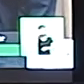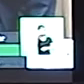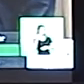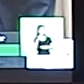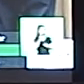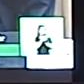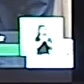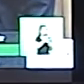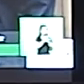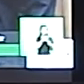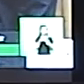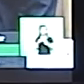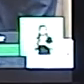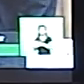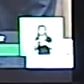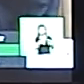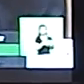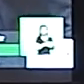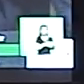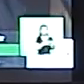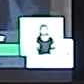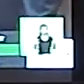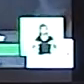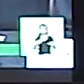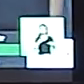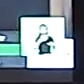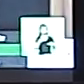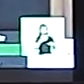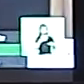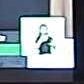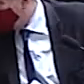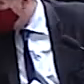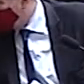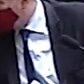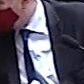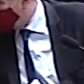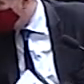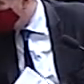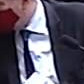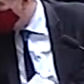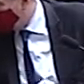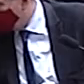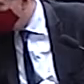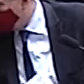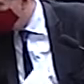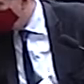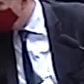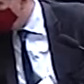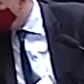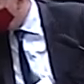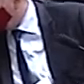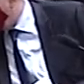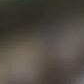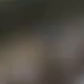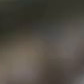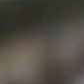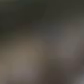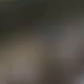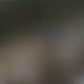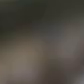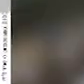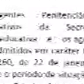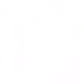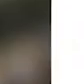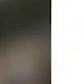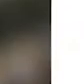os deputados rejeitaram por 24 votos a seis o veto do governador ao projeto de lei aprovado pelo